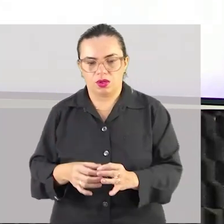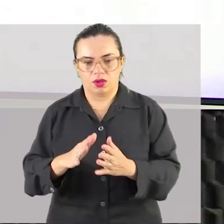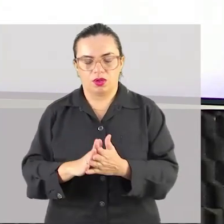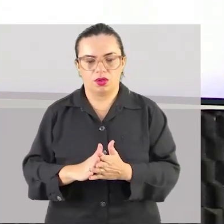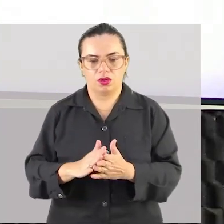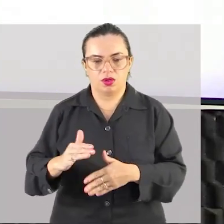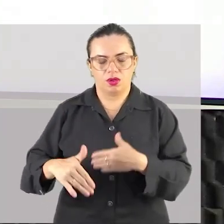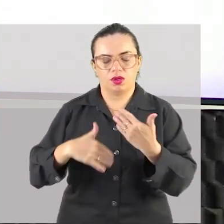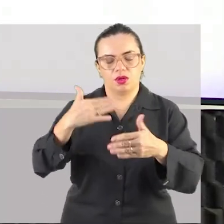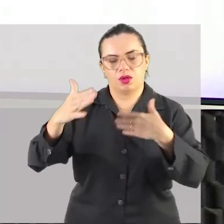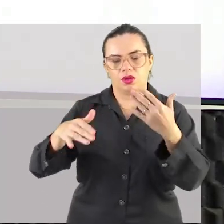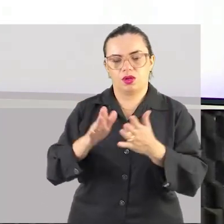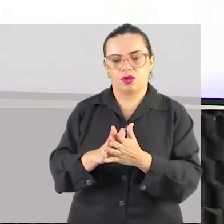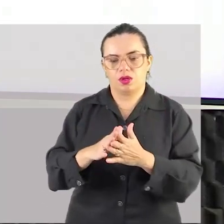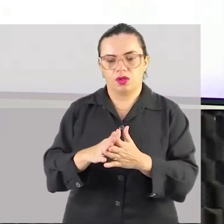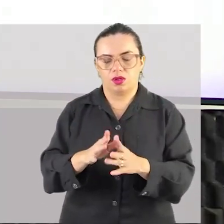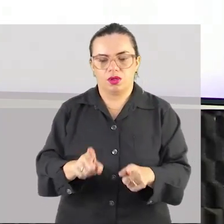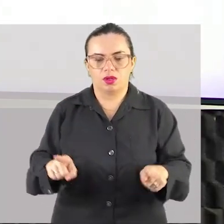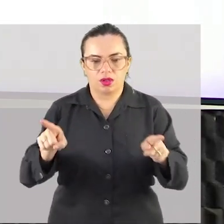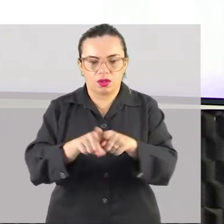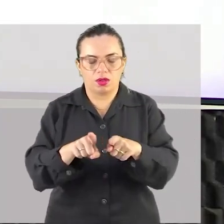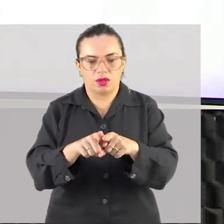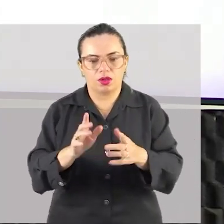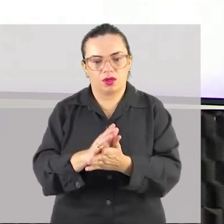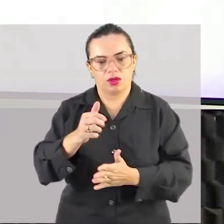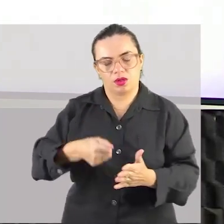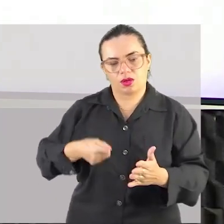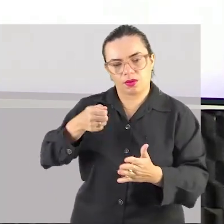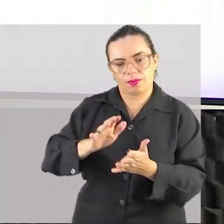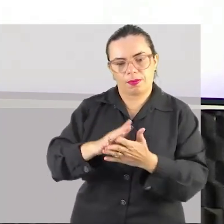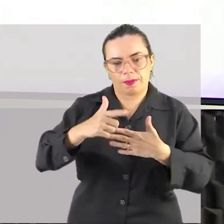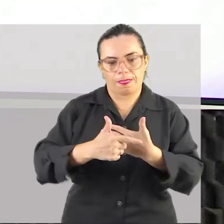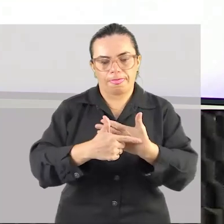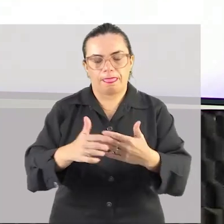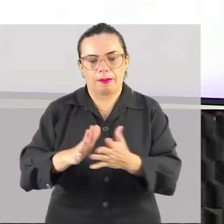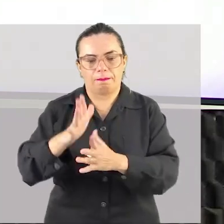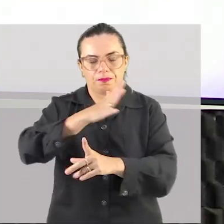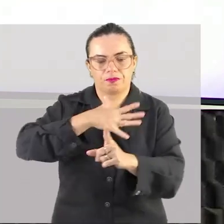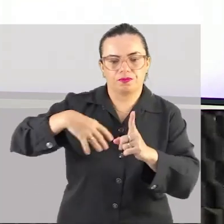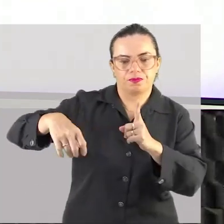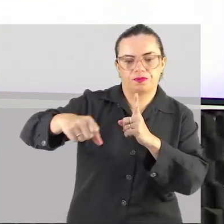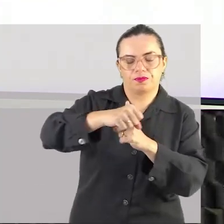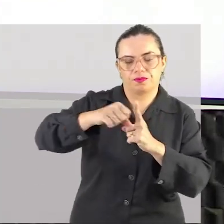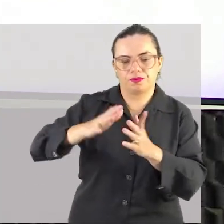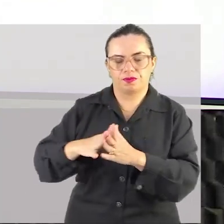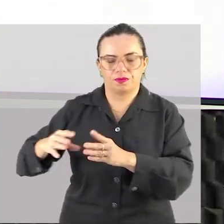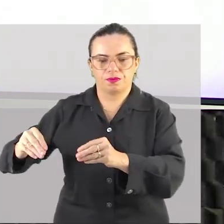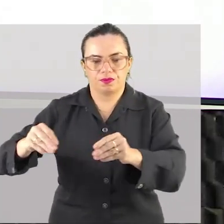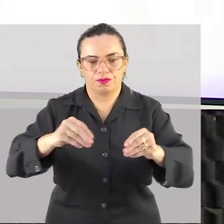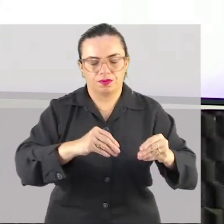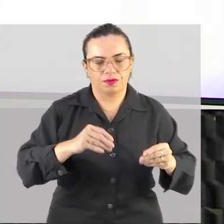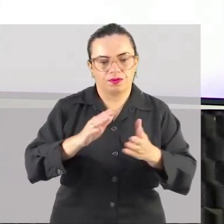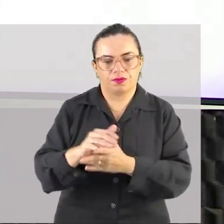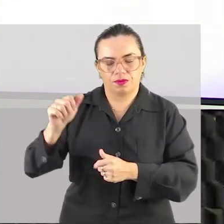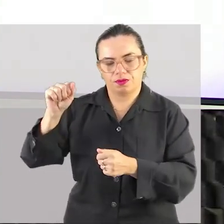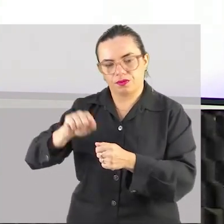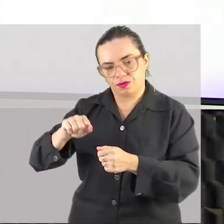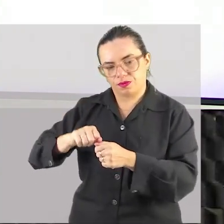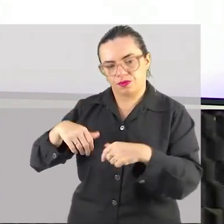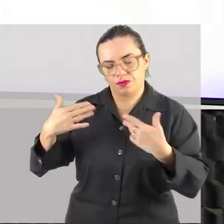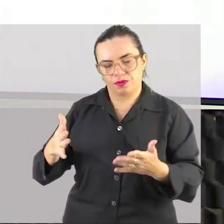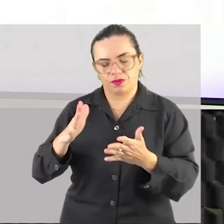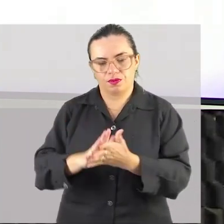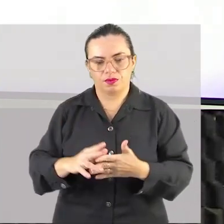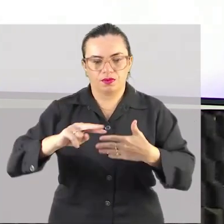de produção, ele também tem um dever, que é cumprir o papel social. Ou seja, terra era para produzir e